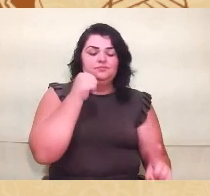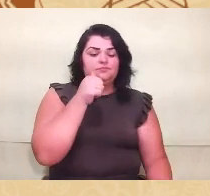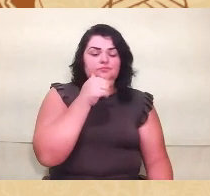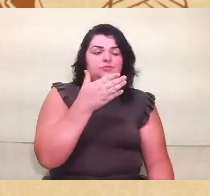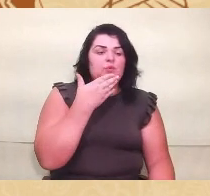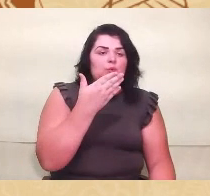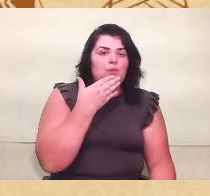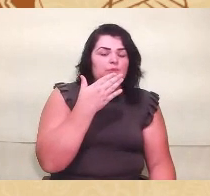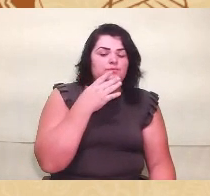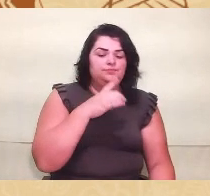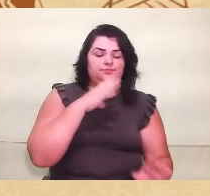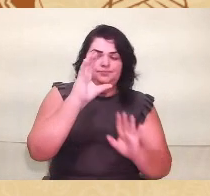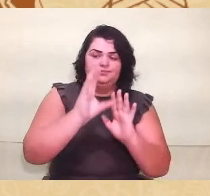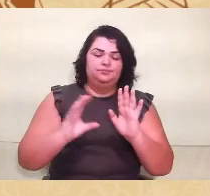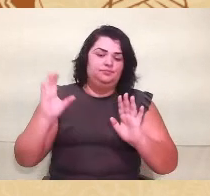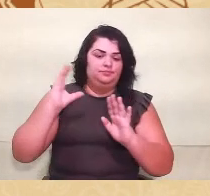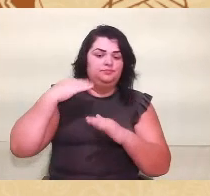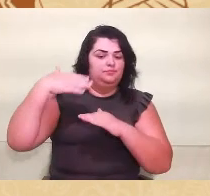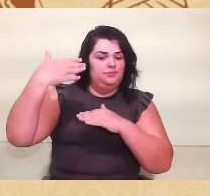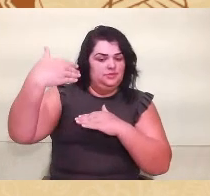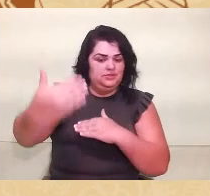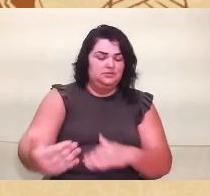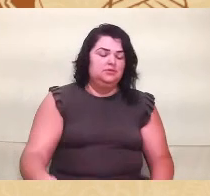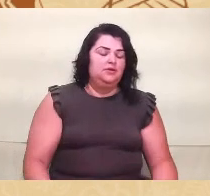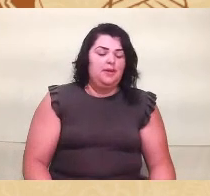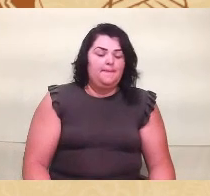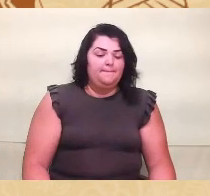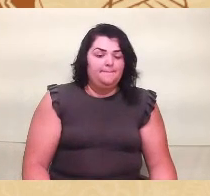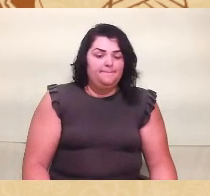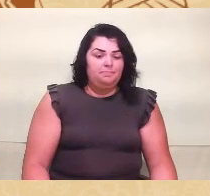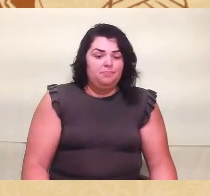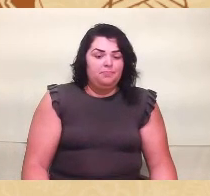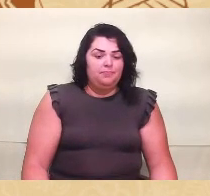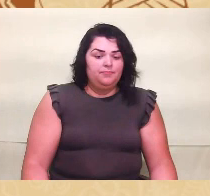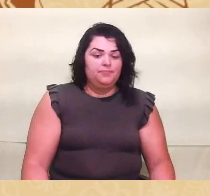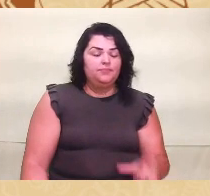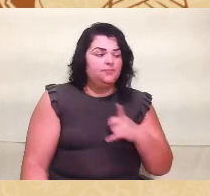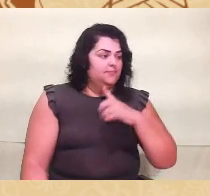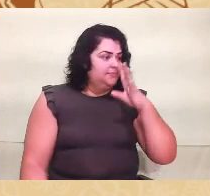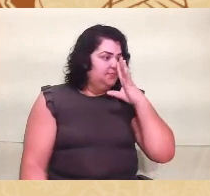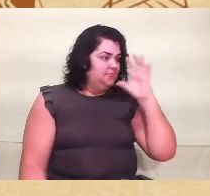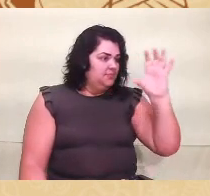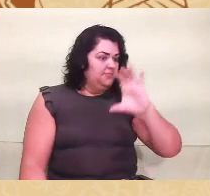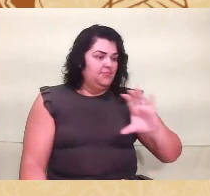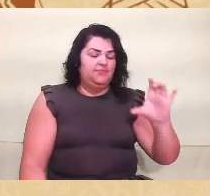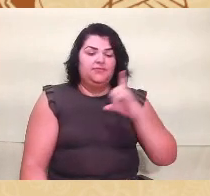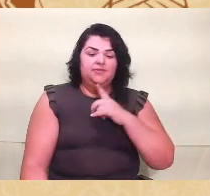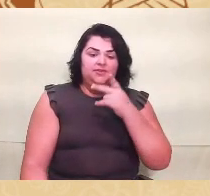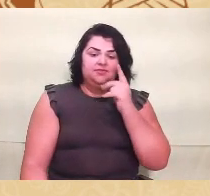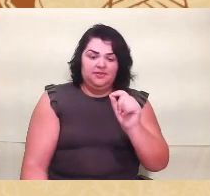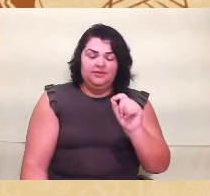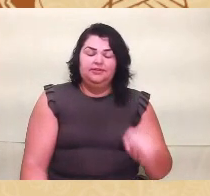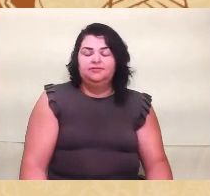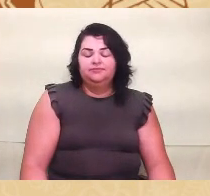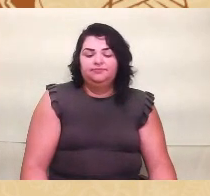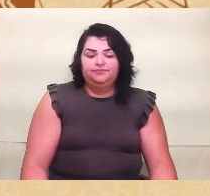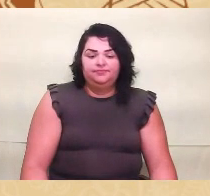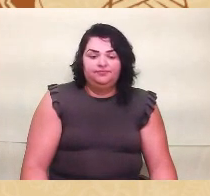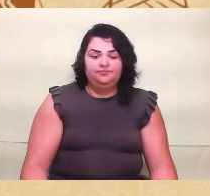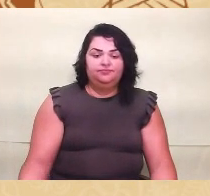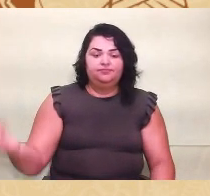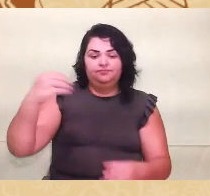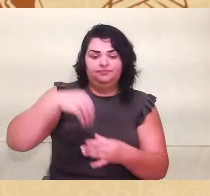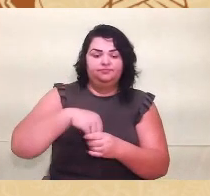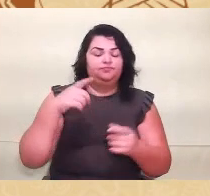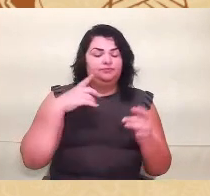na retomada do processo. Olha que a dona Amotara, que encantou. Ela diz: aqui tinha uma grande